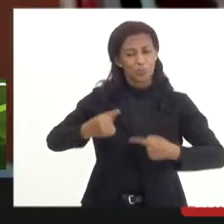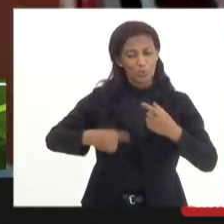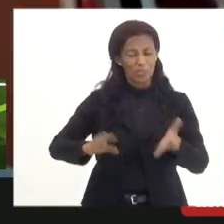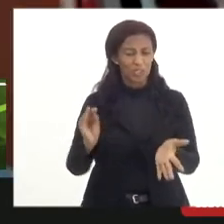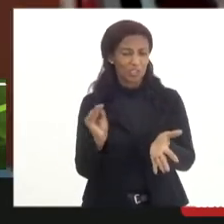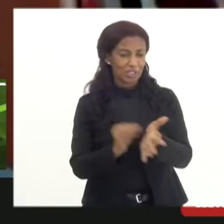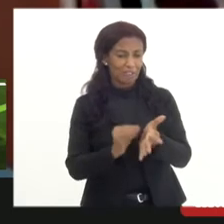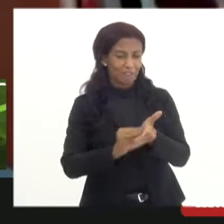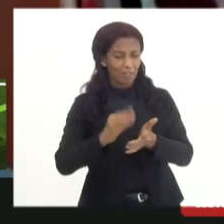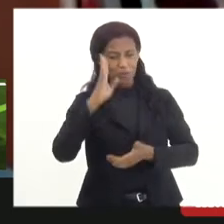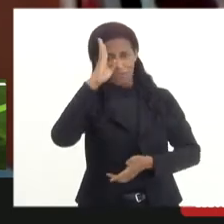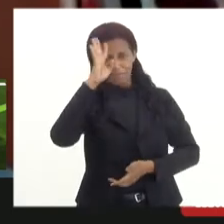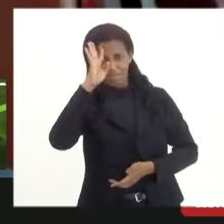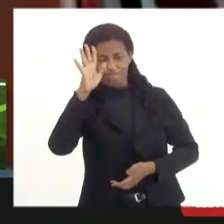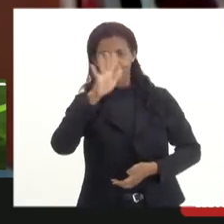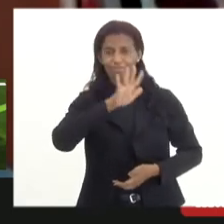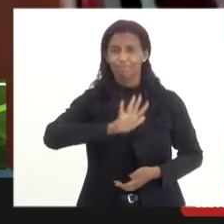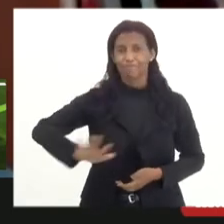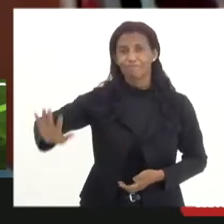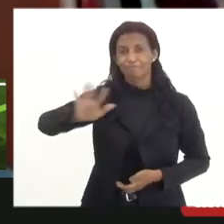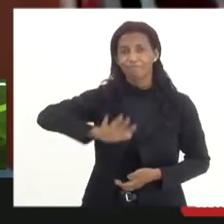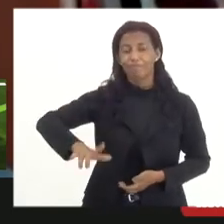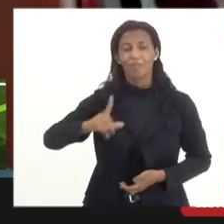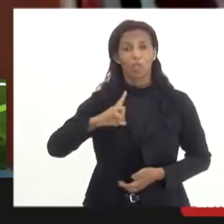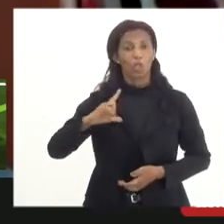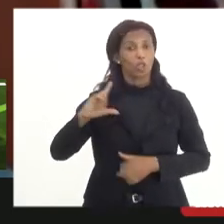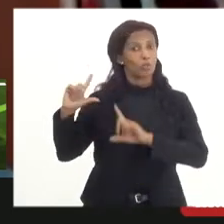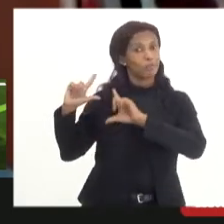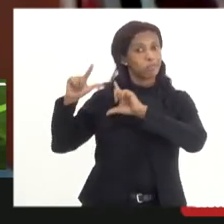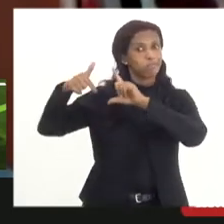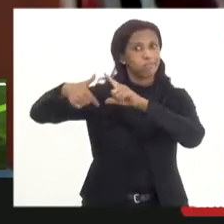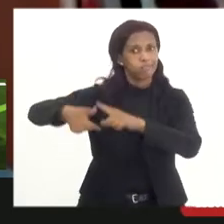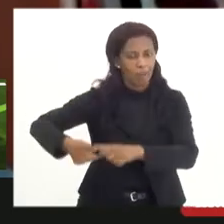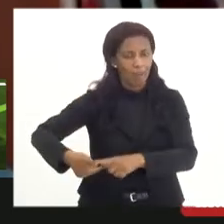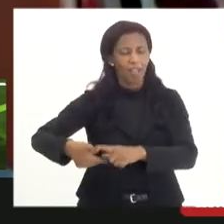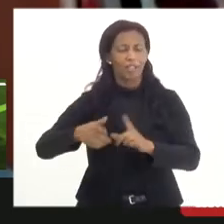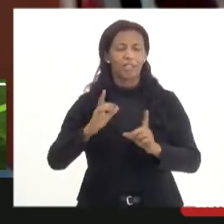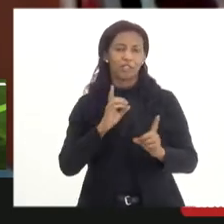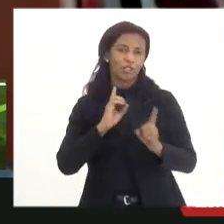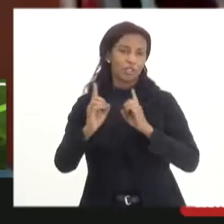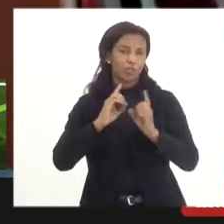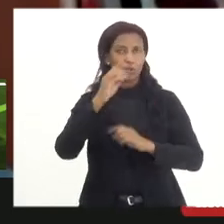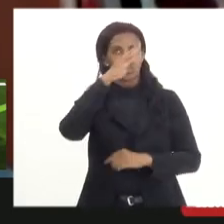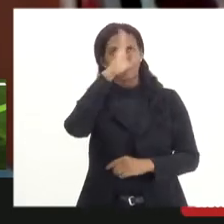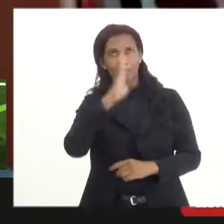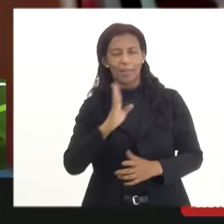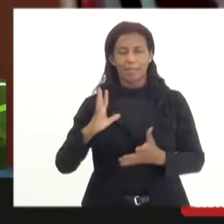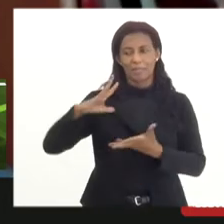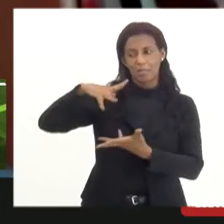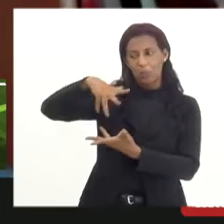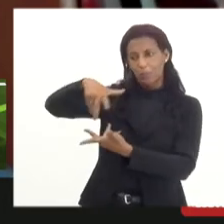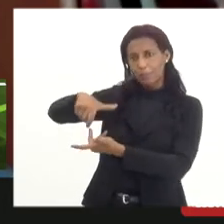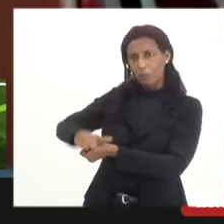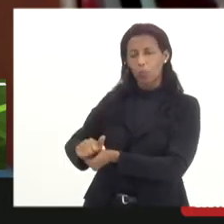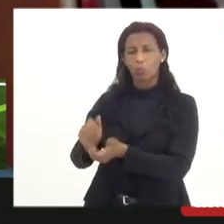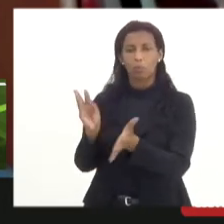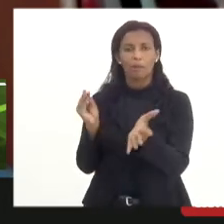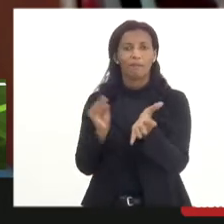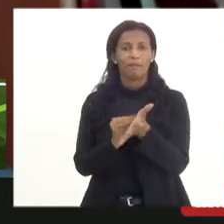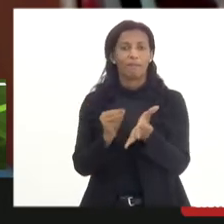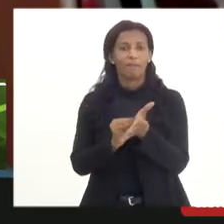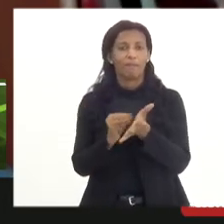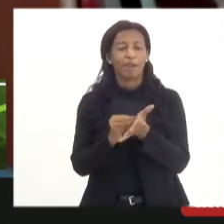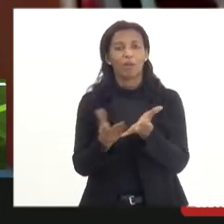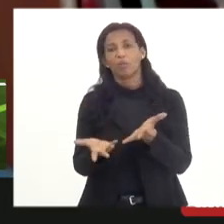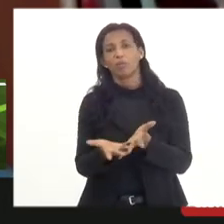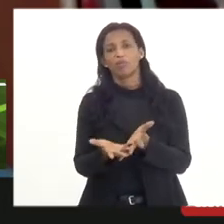falta de reflexão regional, né? Nós temos muita tradição de discutir Brasil e mundo e pouca tradição de